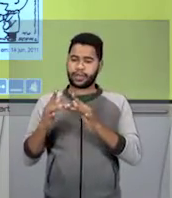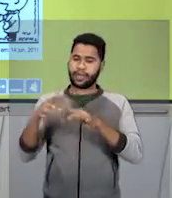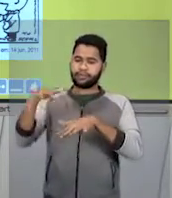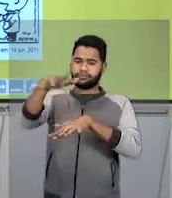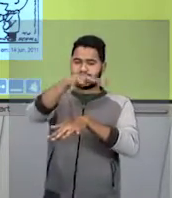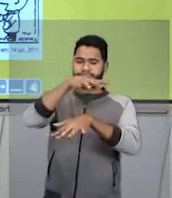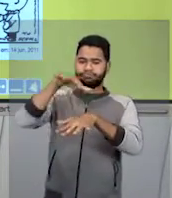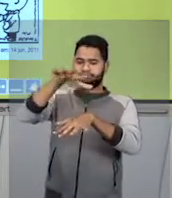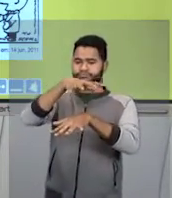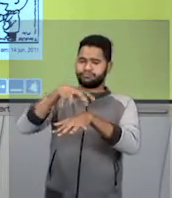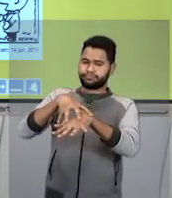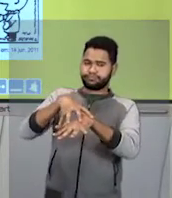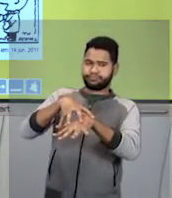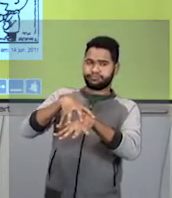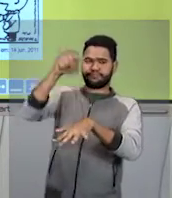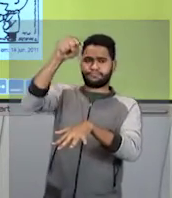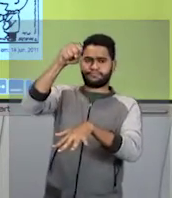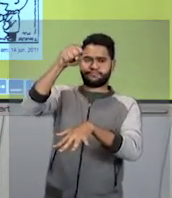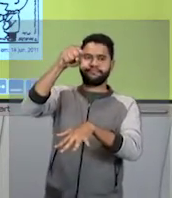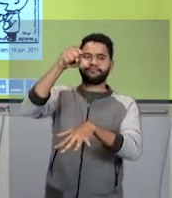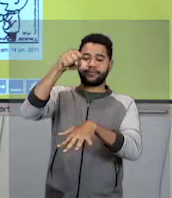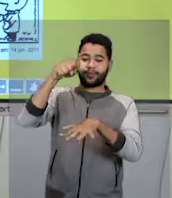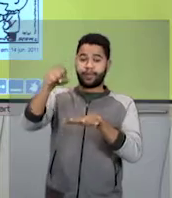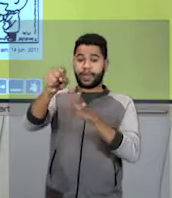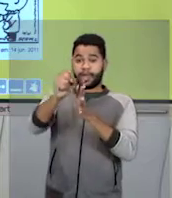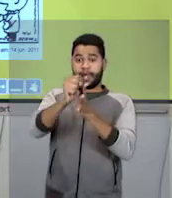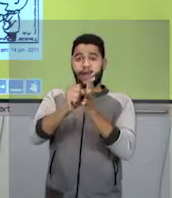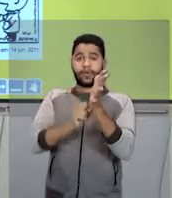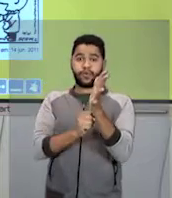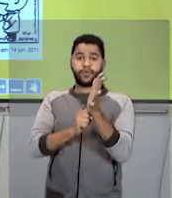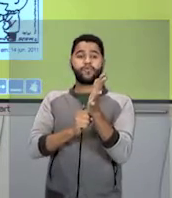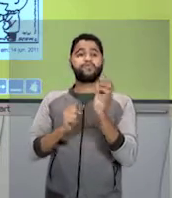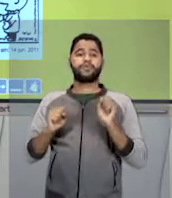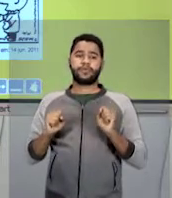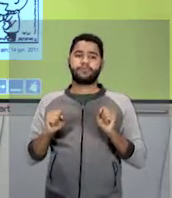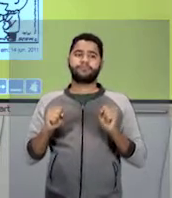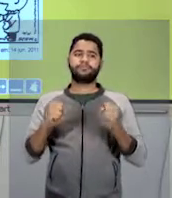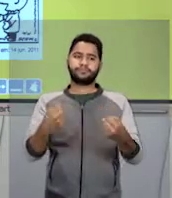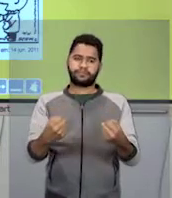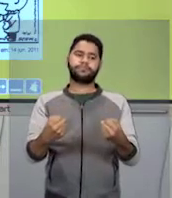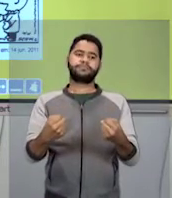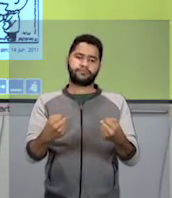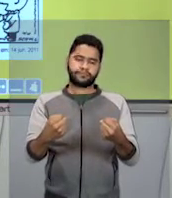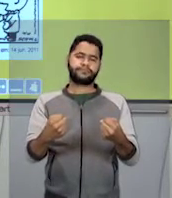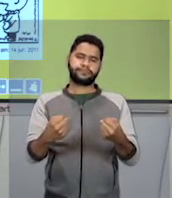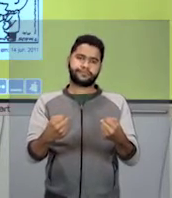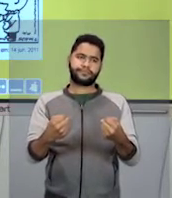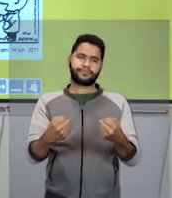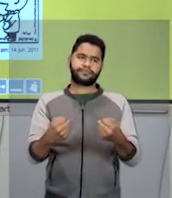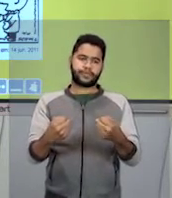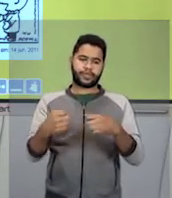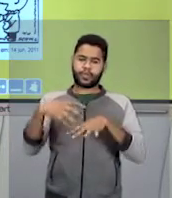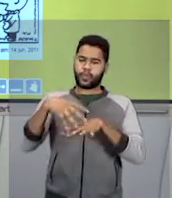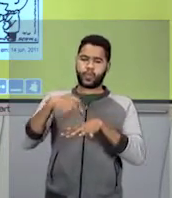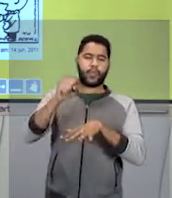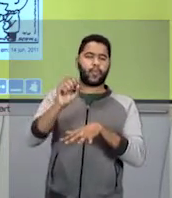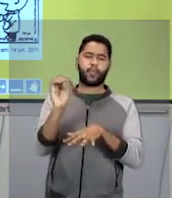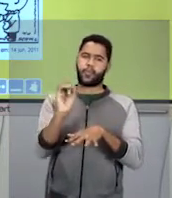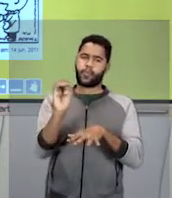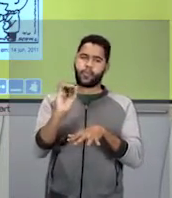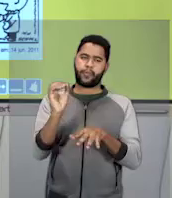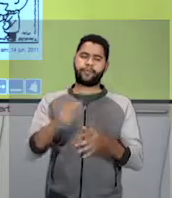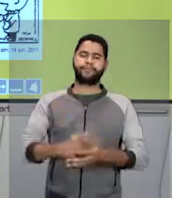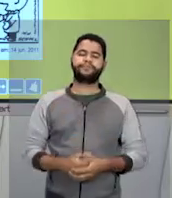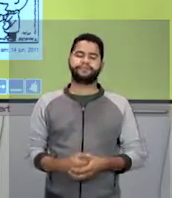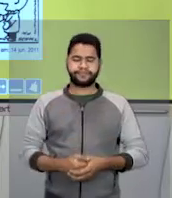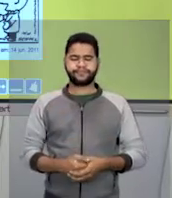com a atmosfera, com o ar, certo? Então, a nossa energia térmica, ela vai passar aqui para as moléculas que estão perto